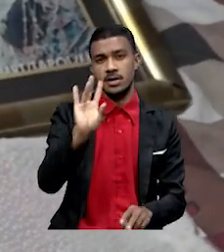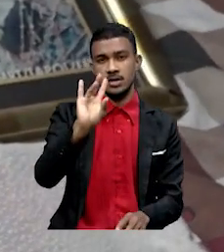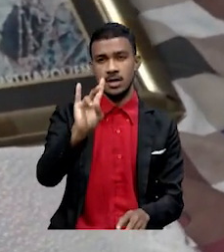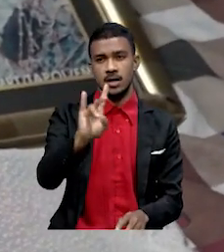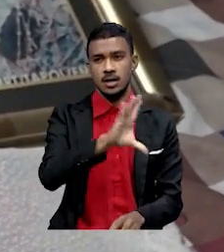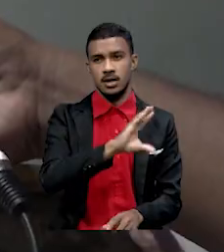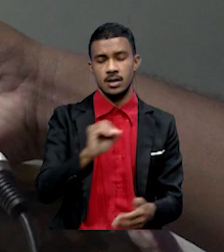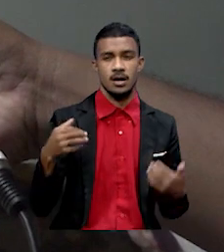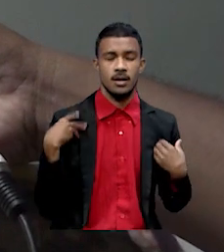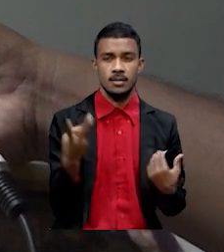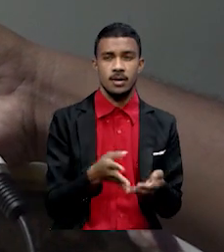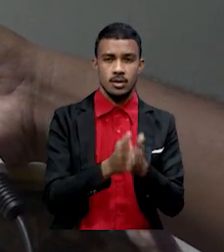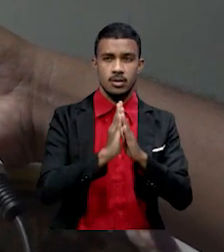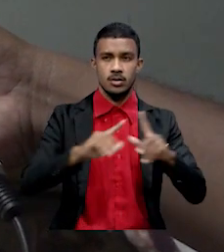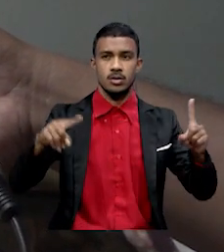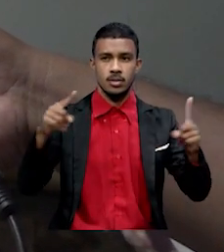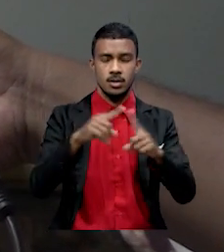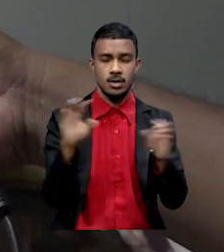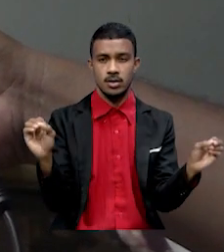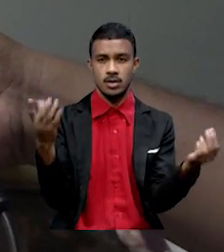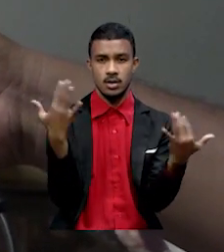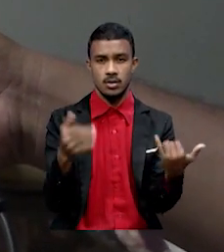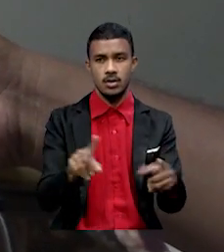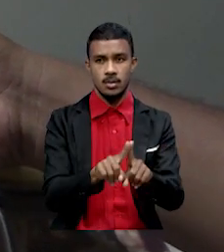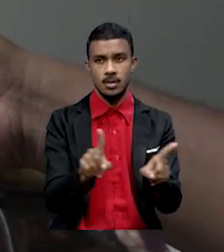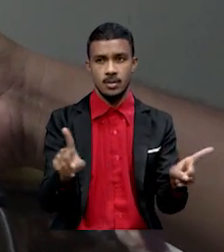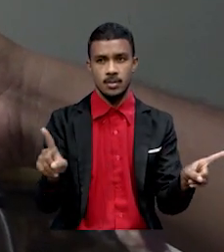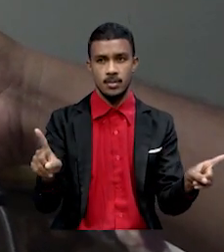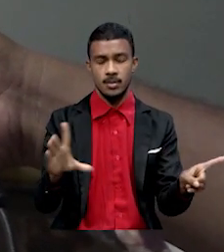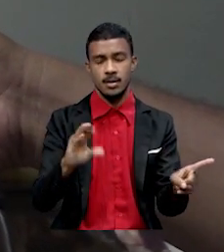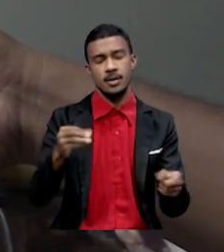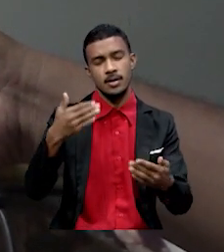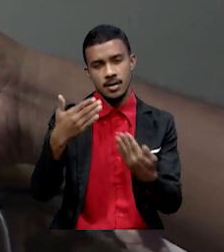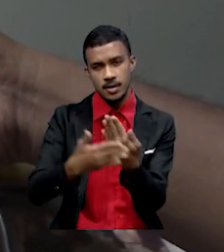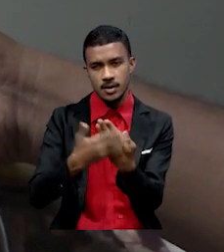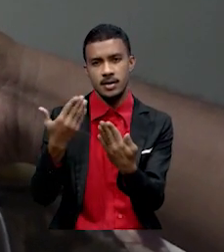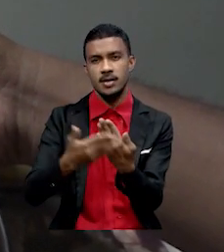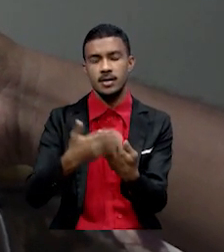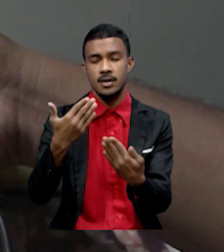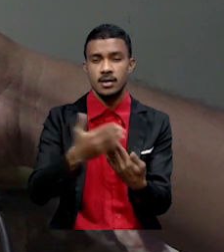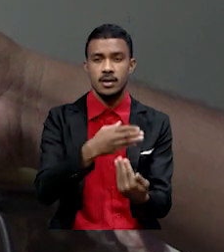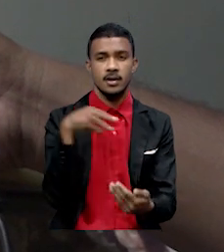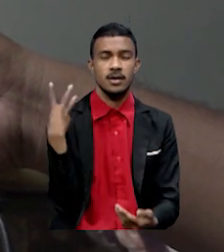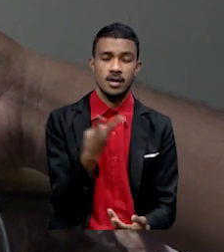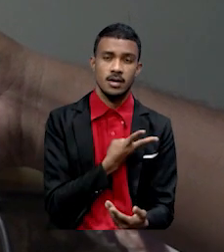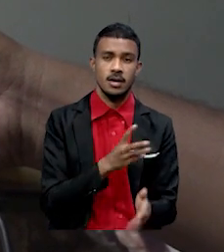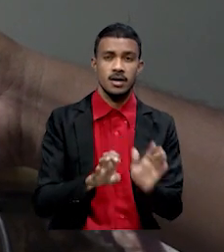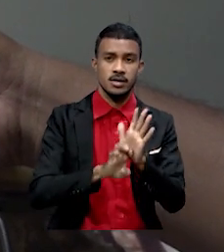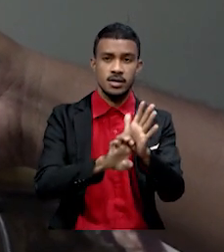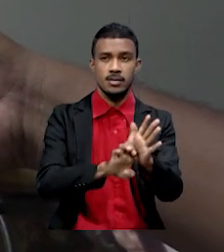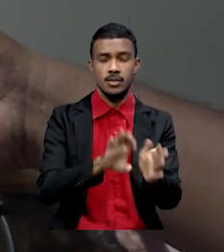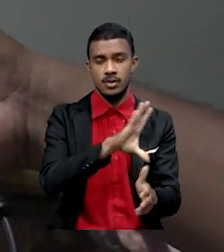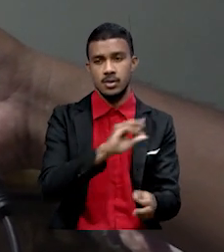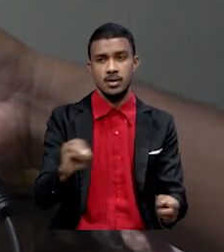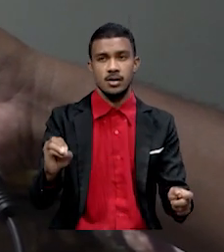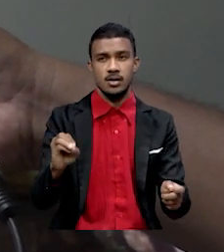47 anos, Itarena, progresso de Mata, agora, agora, ma là non è che sto andando a fare, per esempio, adesso il